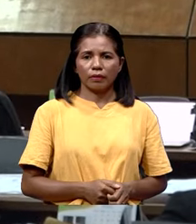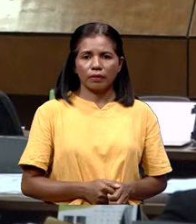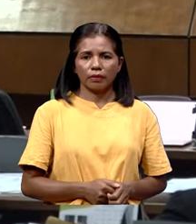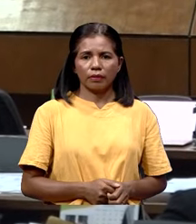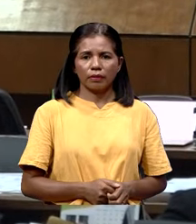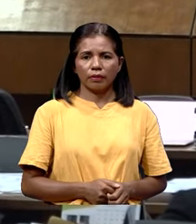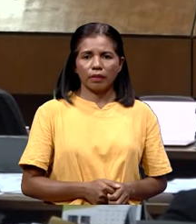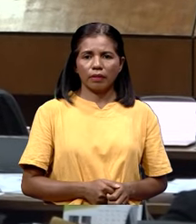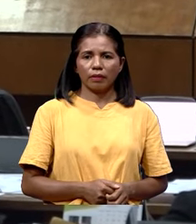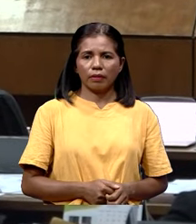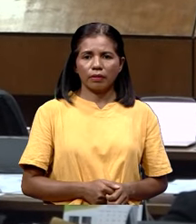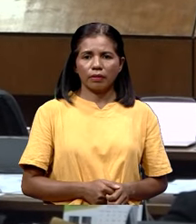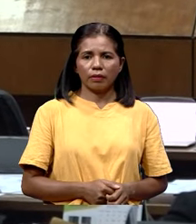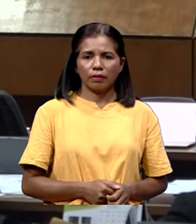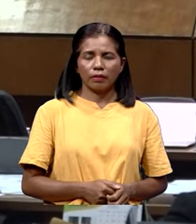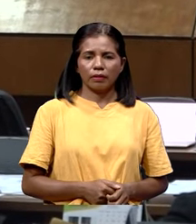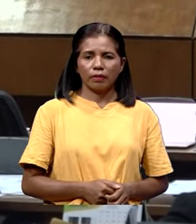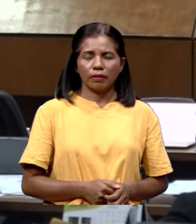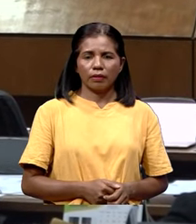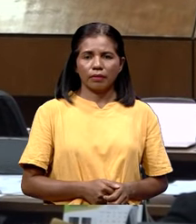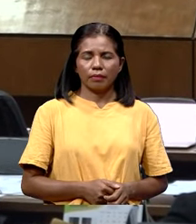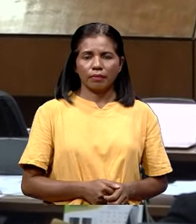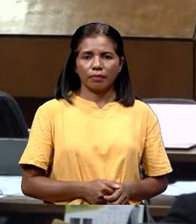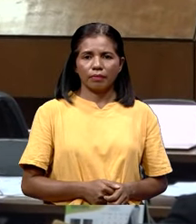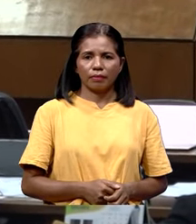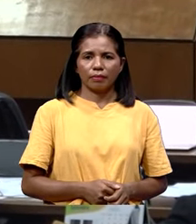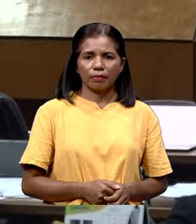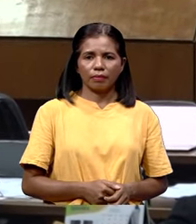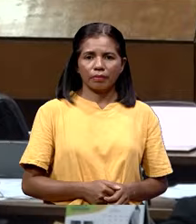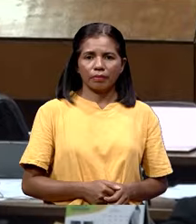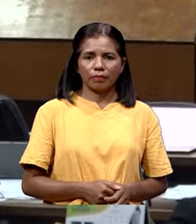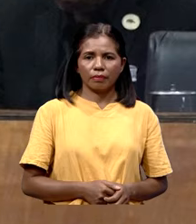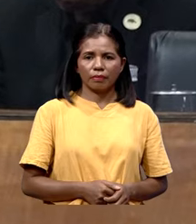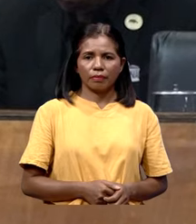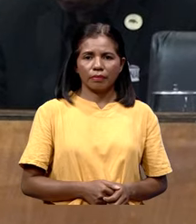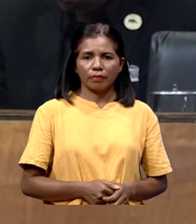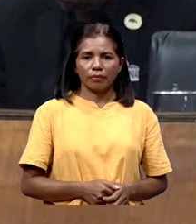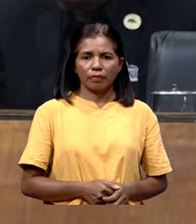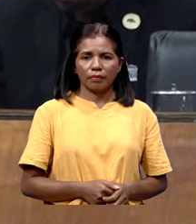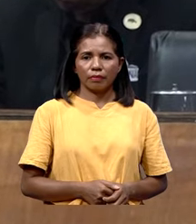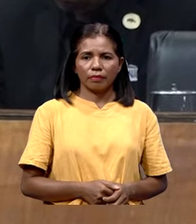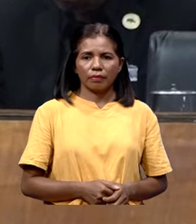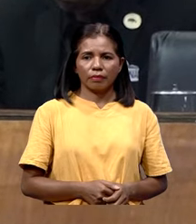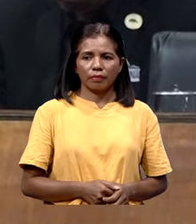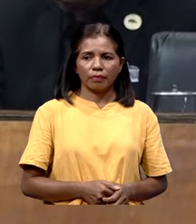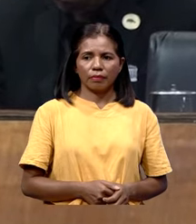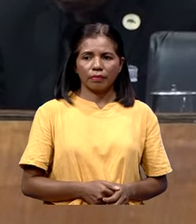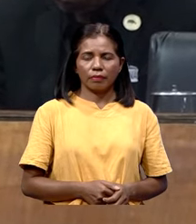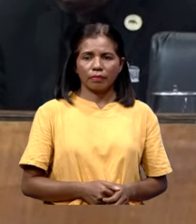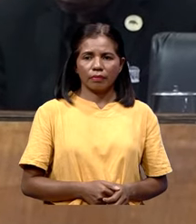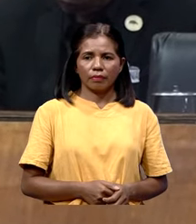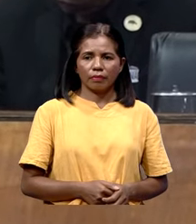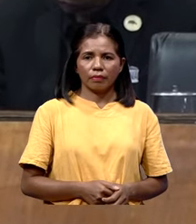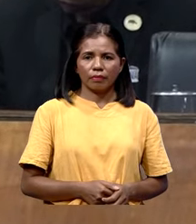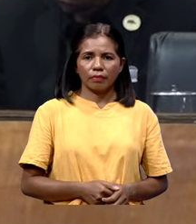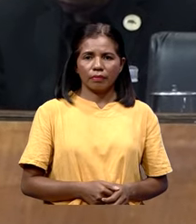E audiência pública entre a Comissão CNOD, Parlamento Nacional e o Ministério de Finanças, com o Plano Orçamento Geral do Estado Tinang Rinroron Rasen Lima, bancada